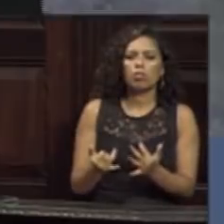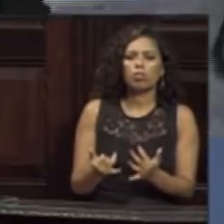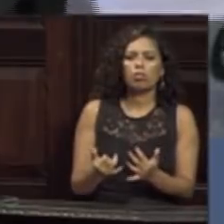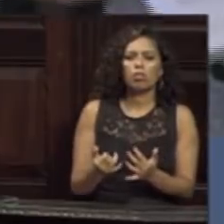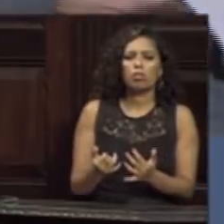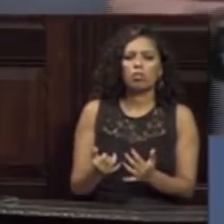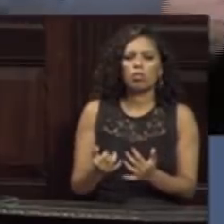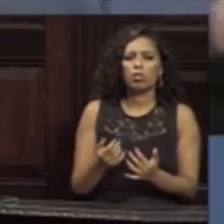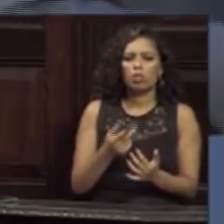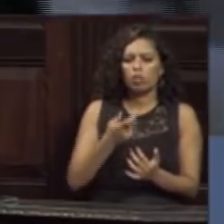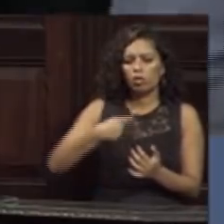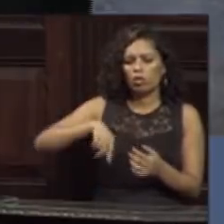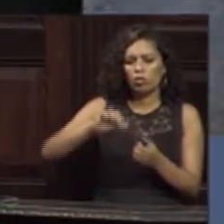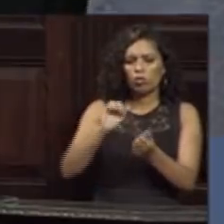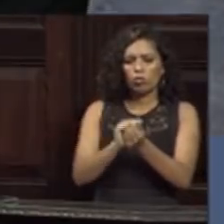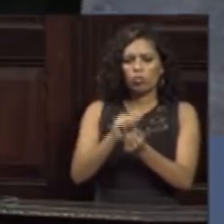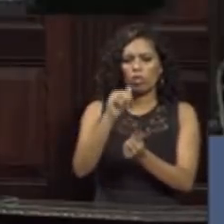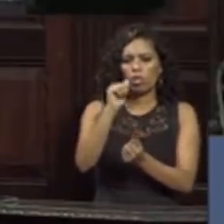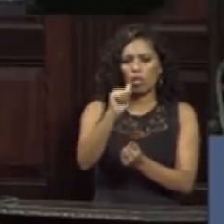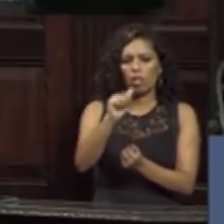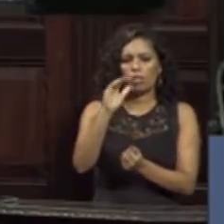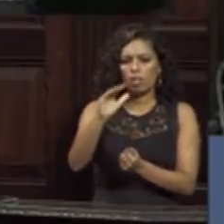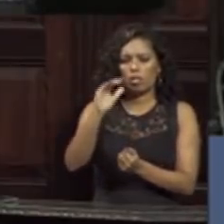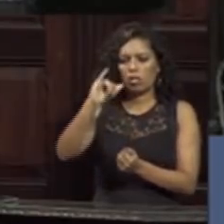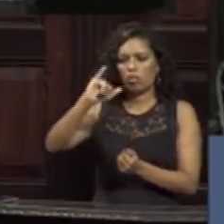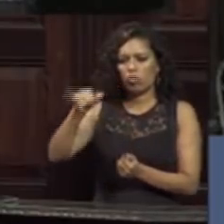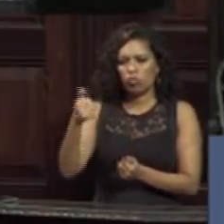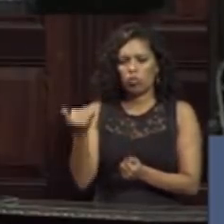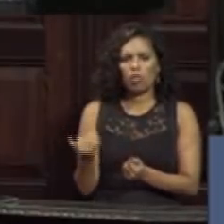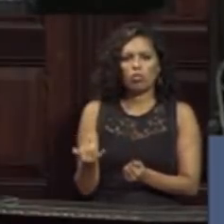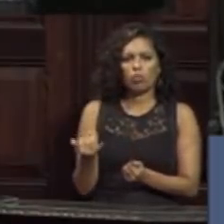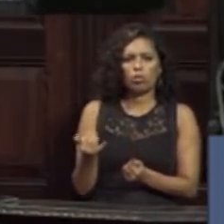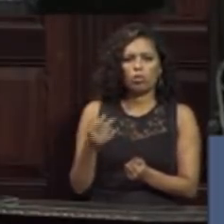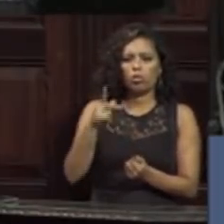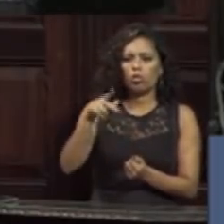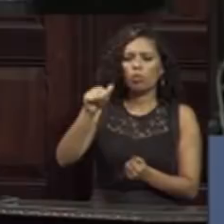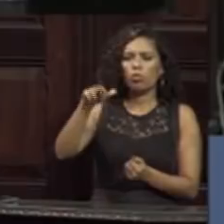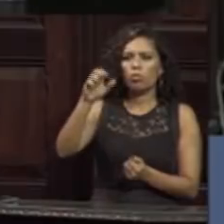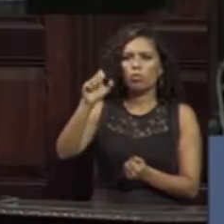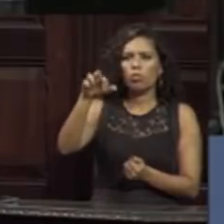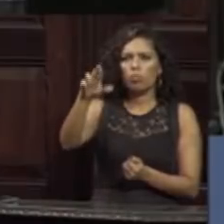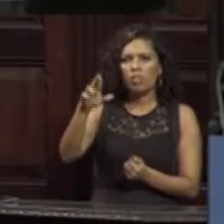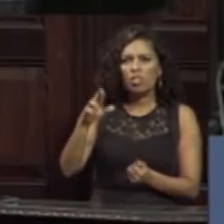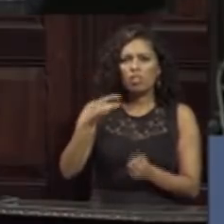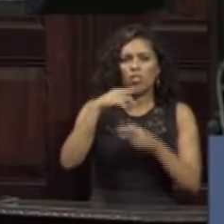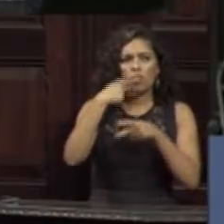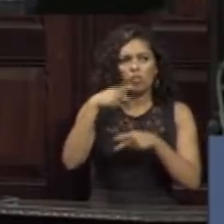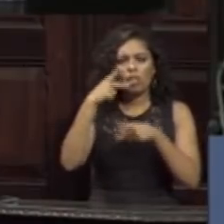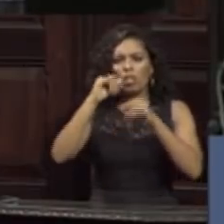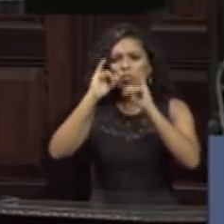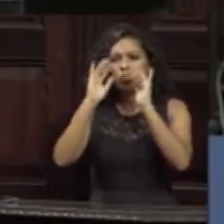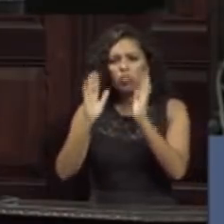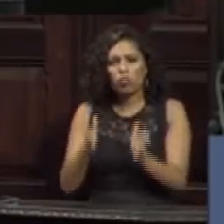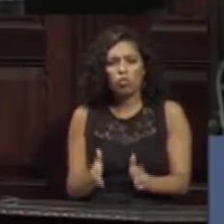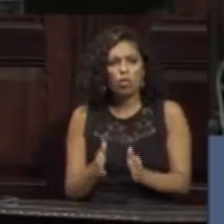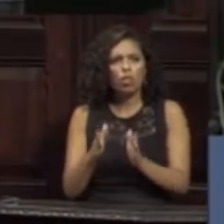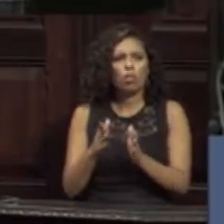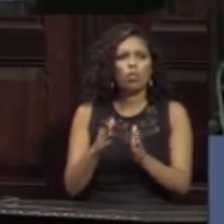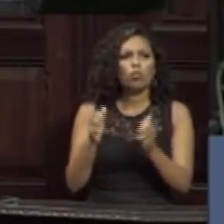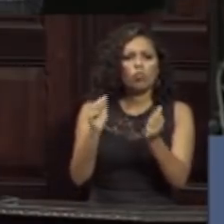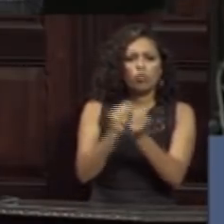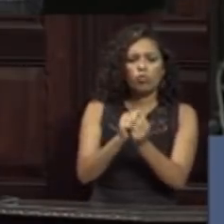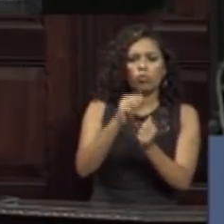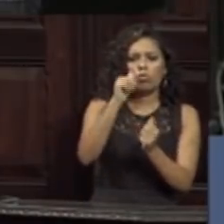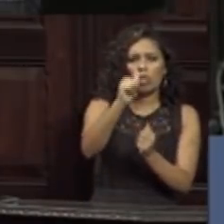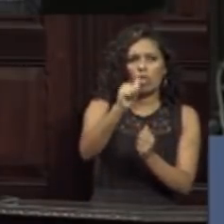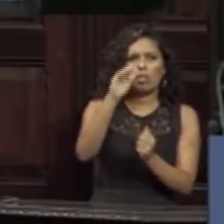Senhor presidente, acompanhando a CCJ, parecer favorável. Com os pareceres emitidos em votação substitutiva da CCJ, senhores que aprovam esse como estão aprovados,